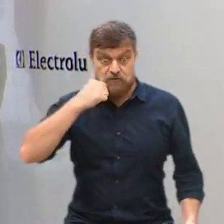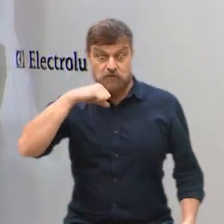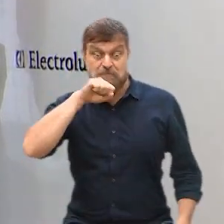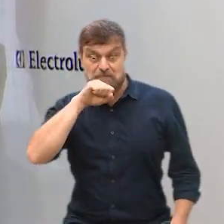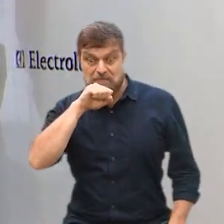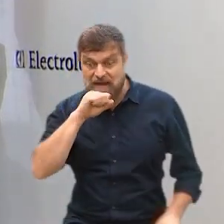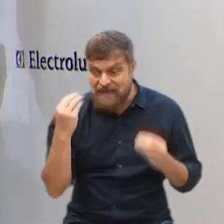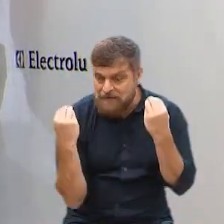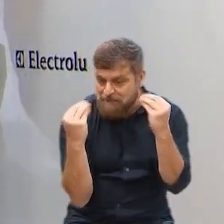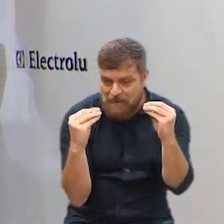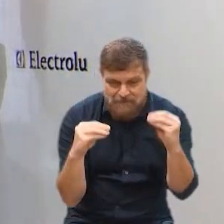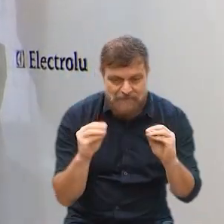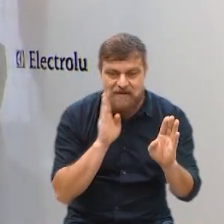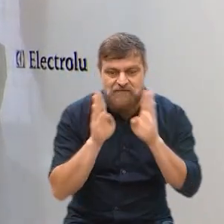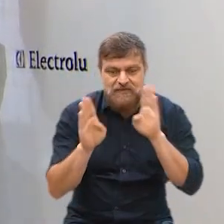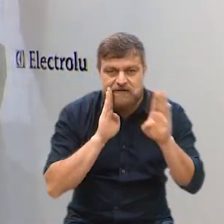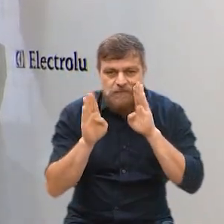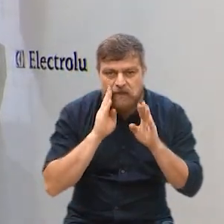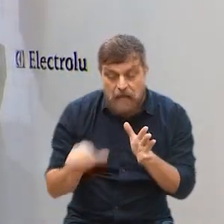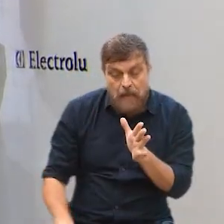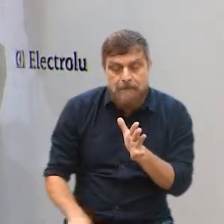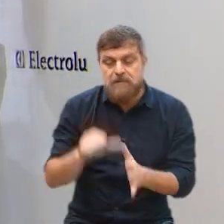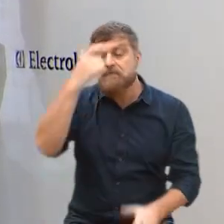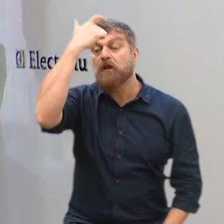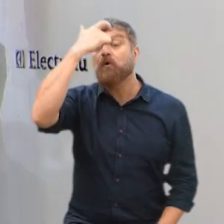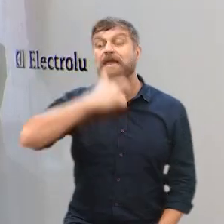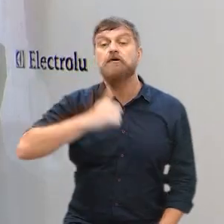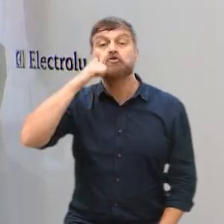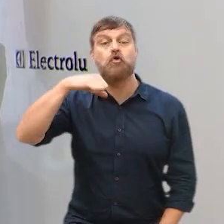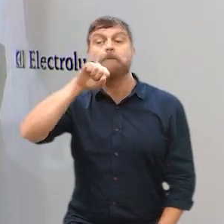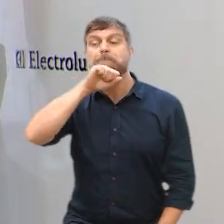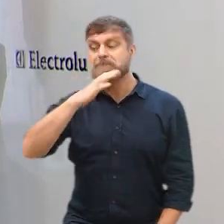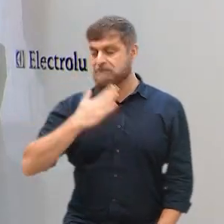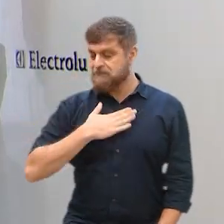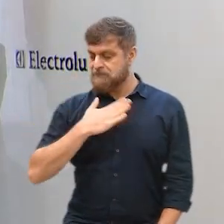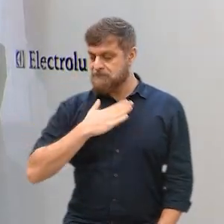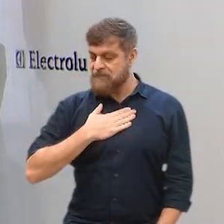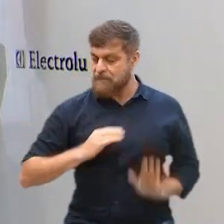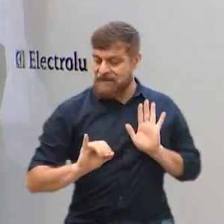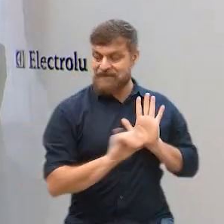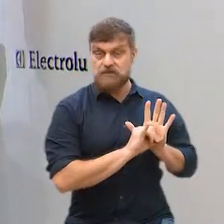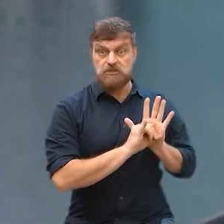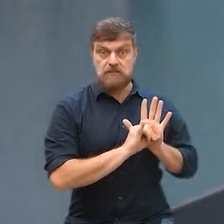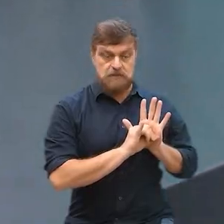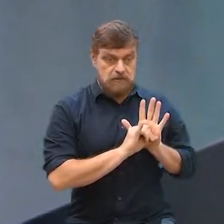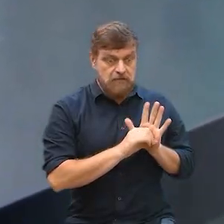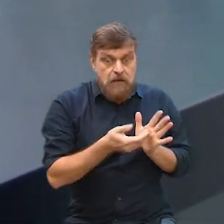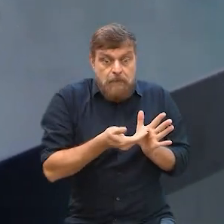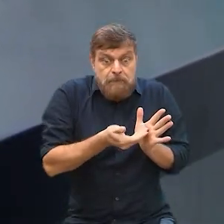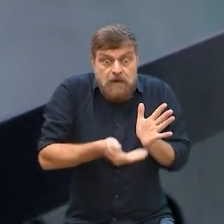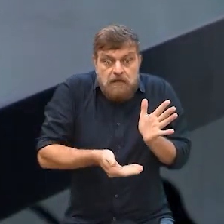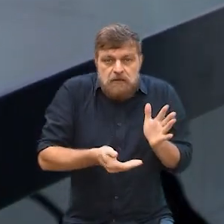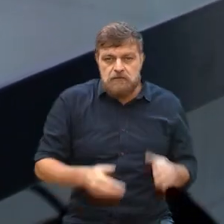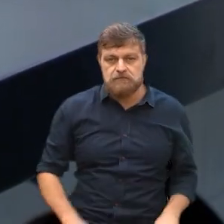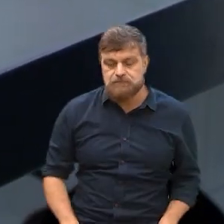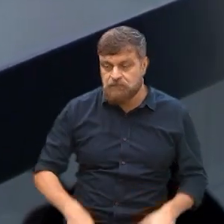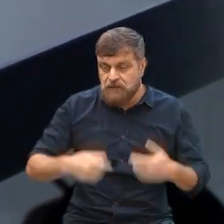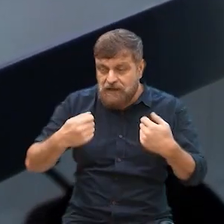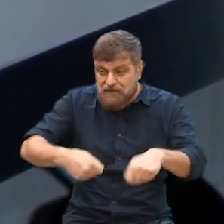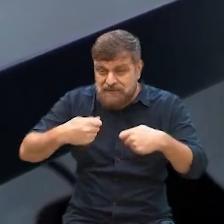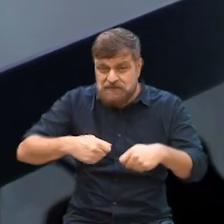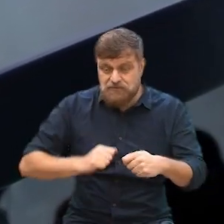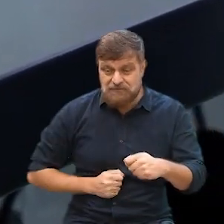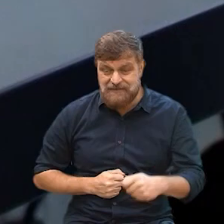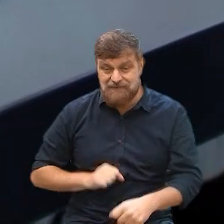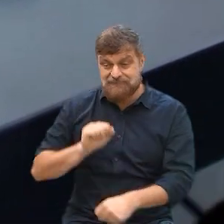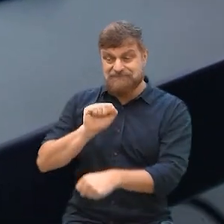que mamãe vem antes de bolo no logo, na vida, em tudo. E eu estava perdendo isso. Com tudo isso, ela precisou de uma